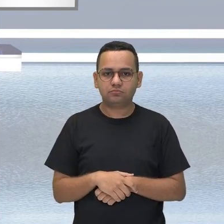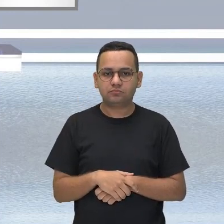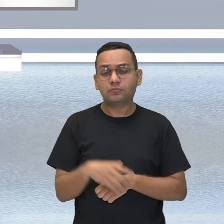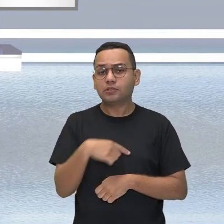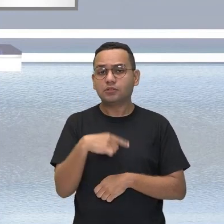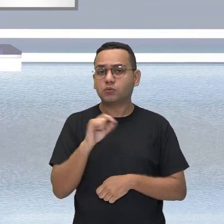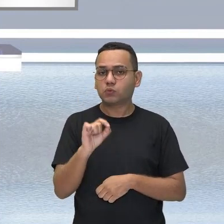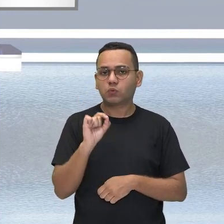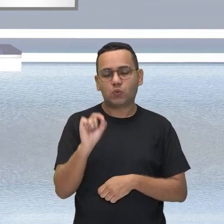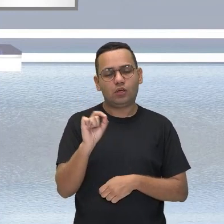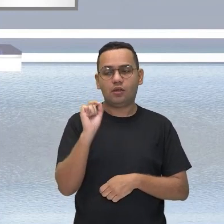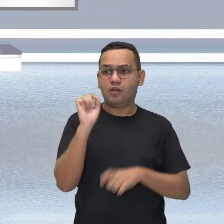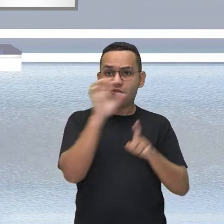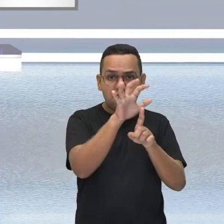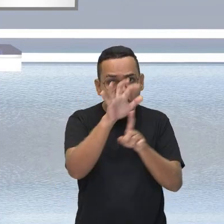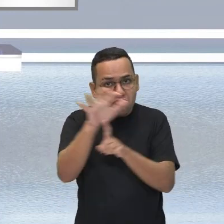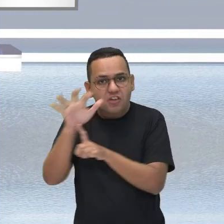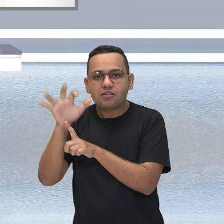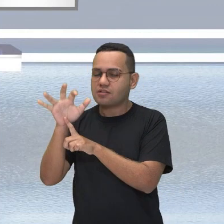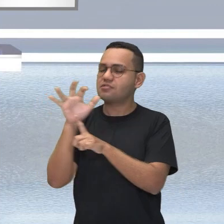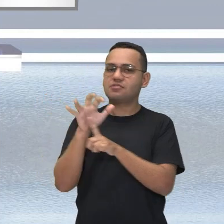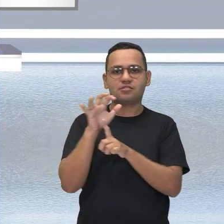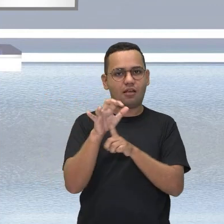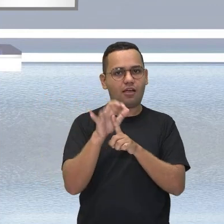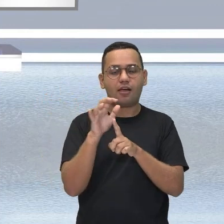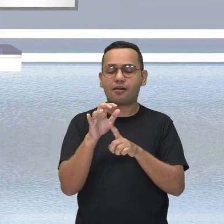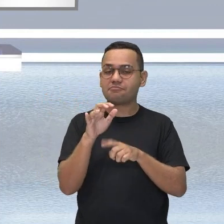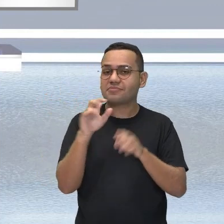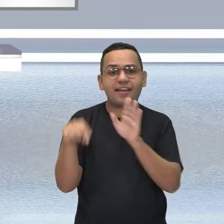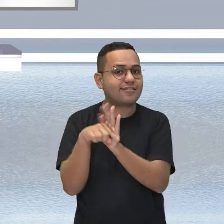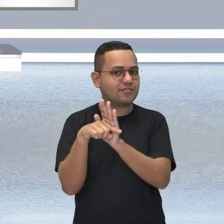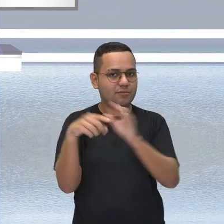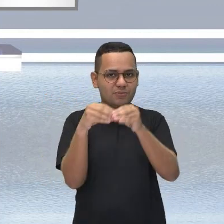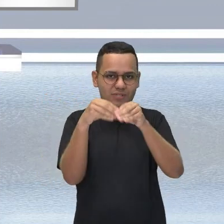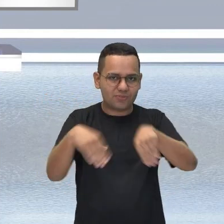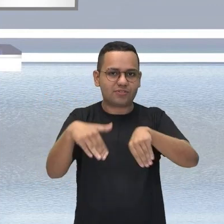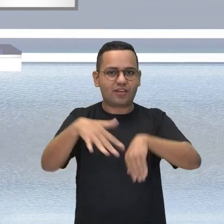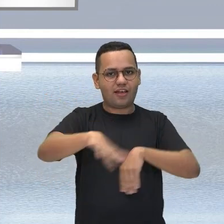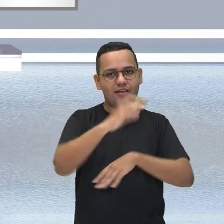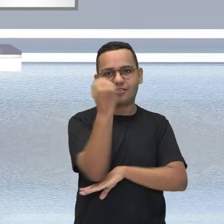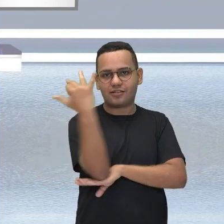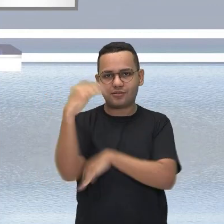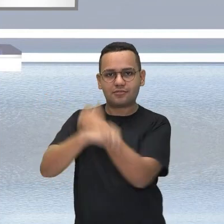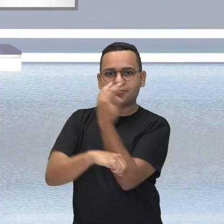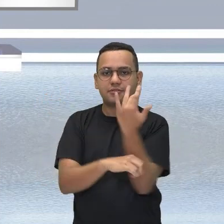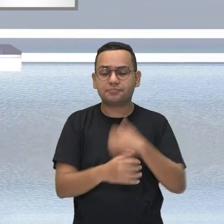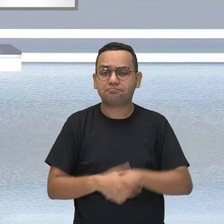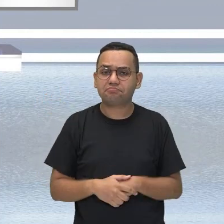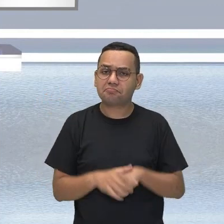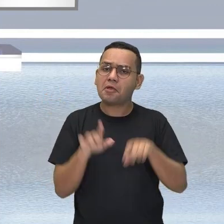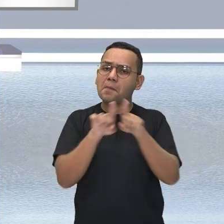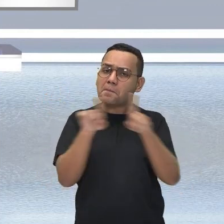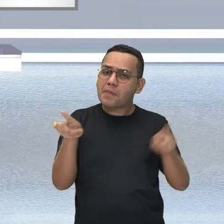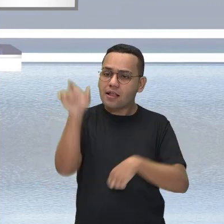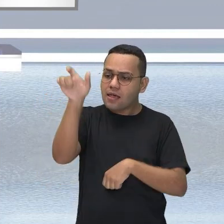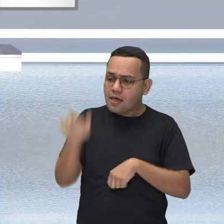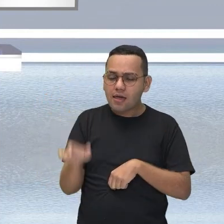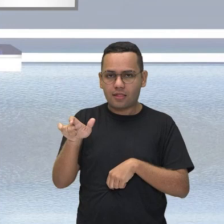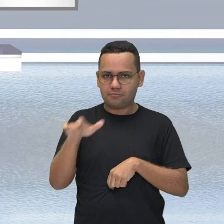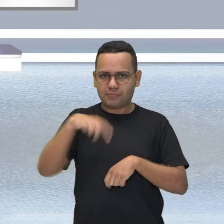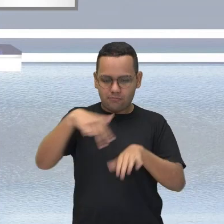matando a natureza. E isso está influenciando, e a Catarina identificou ali, num mergulho, durante um treinamento